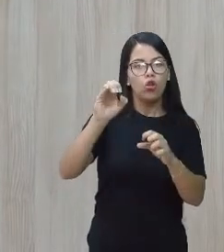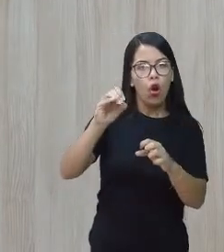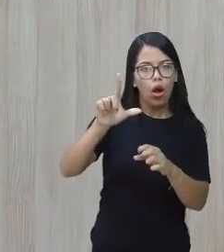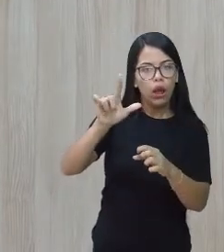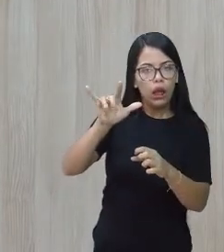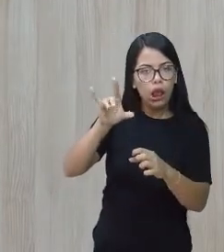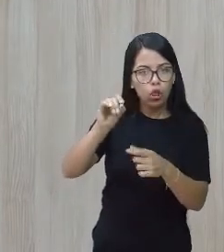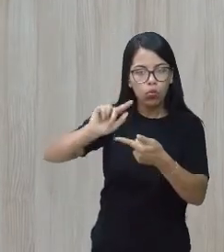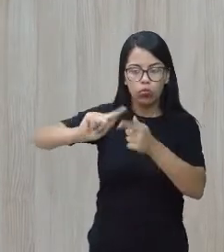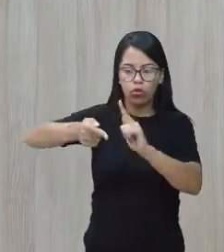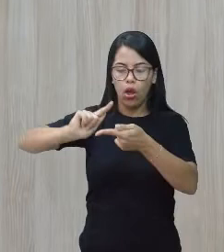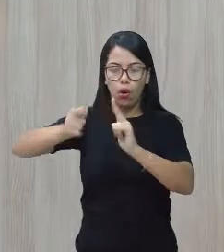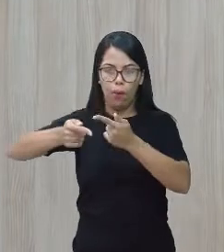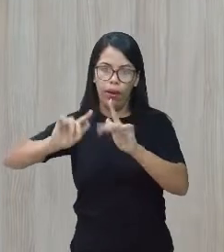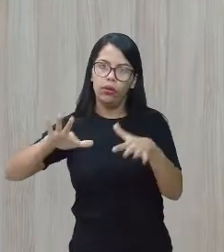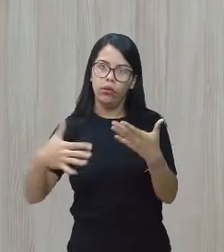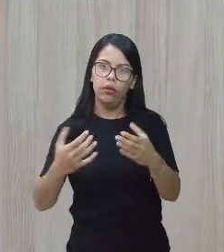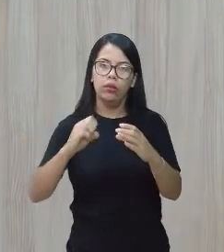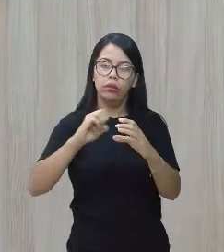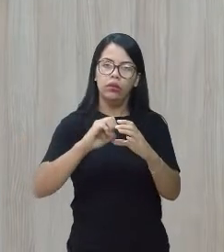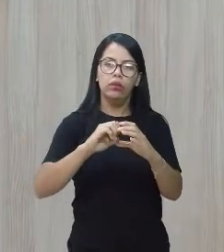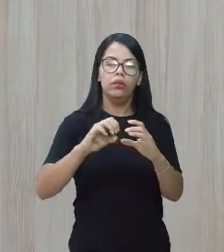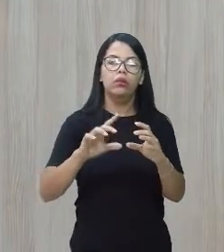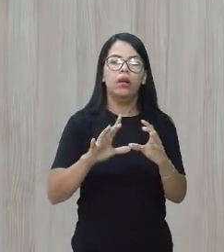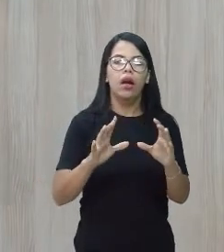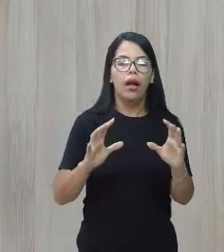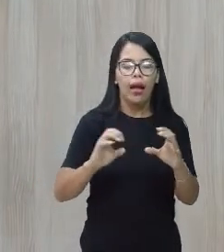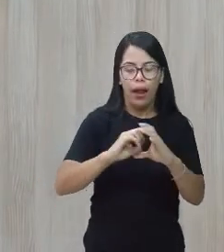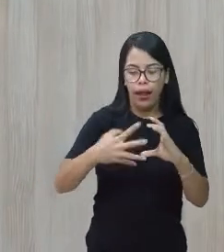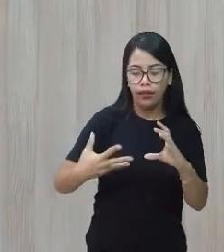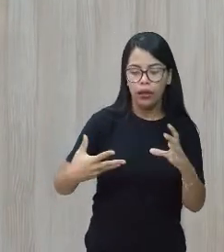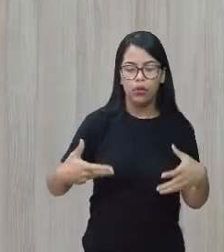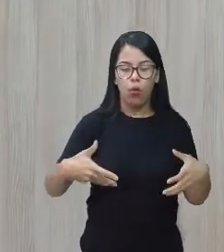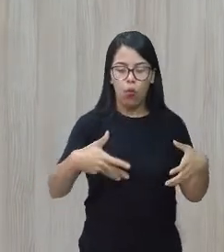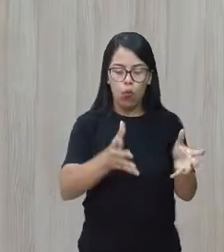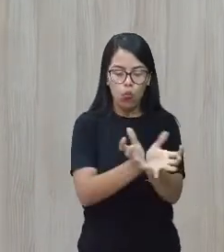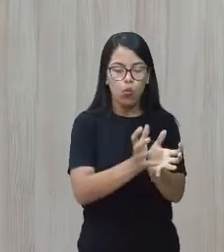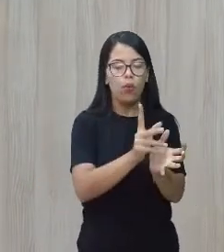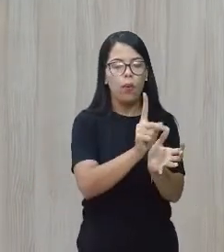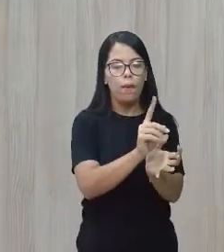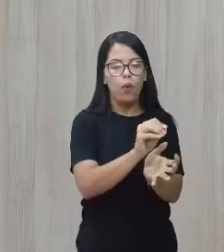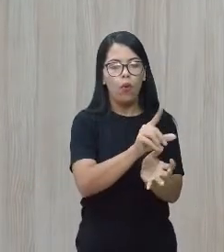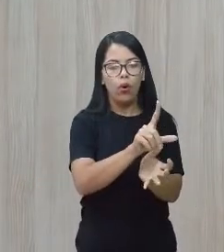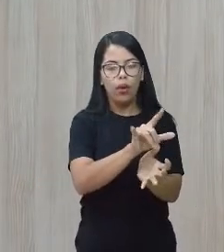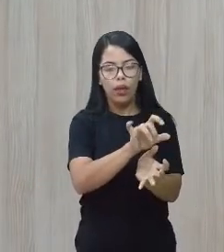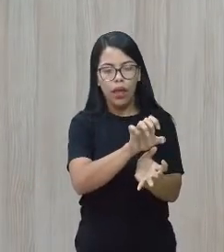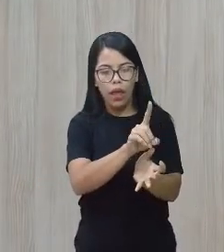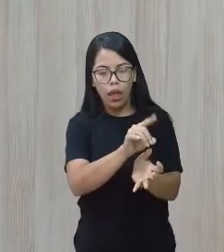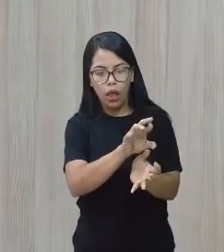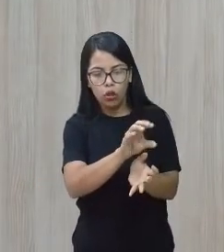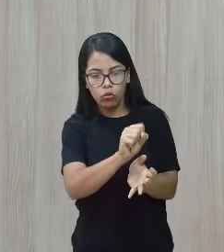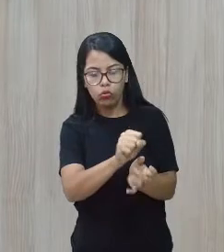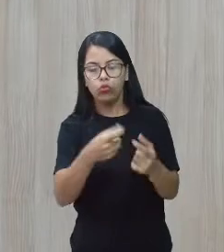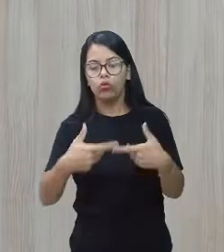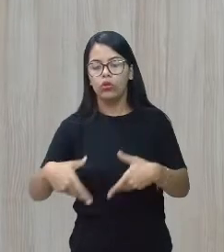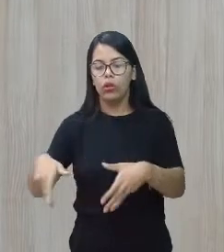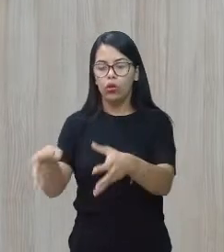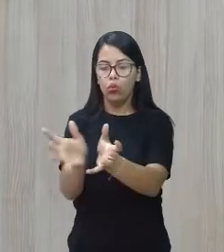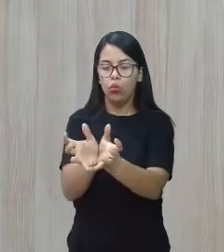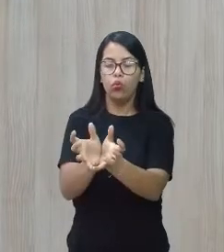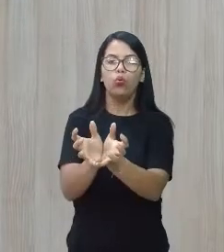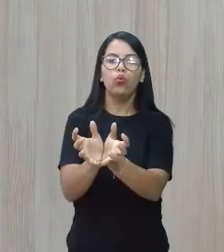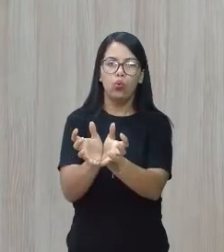gente classifica esses sólidos geométricos como poliedros e como corpos redondos, certo? O que